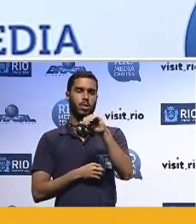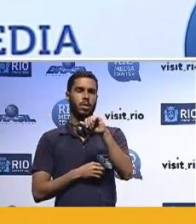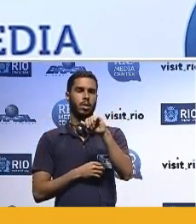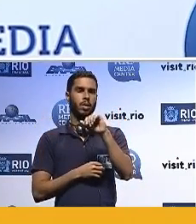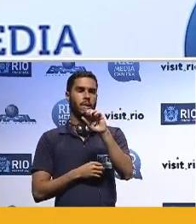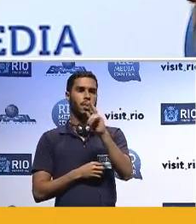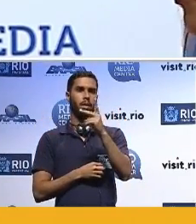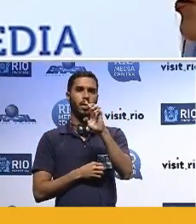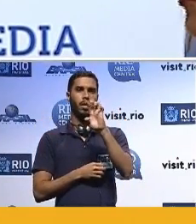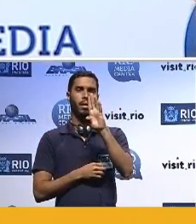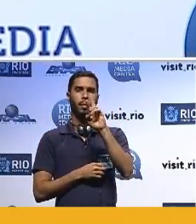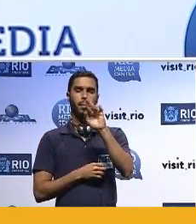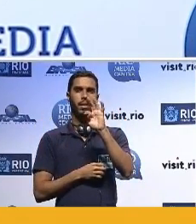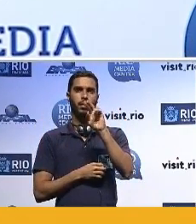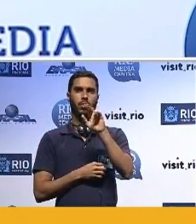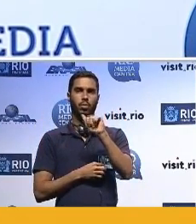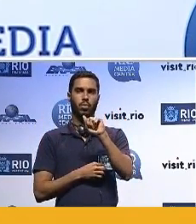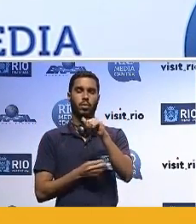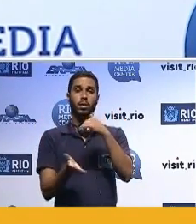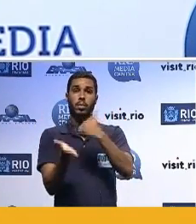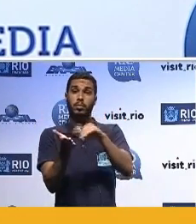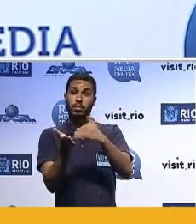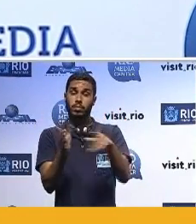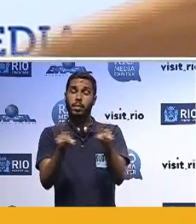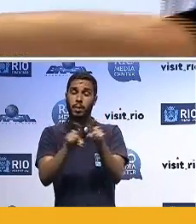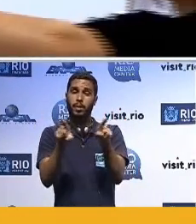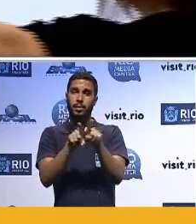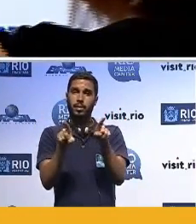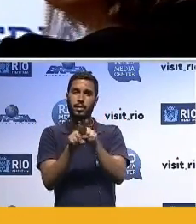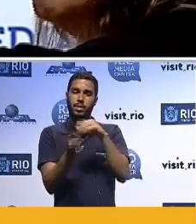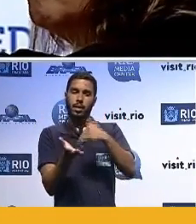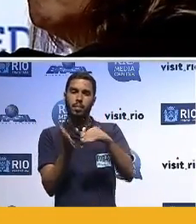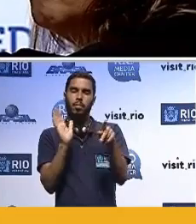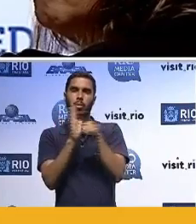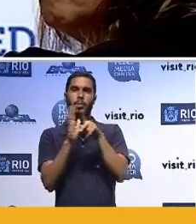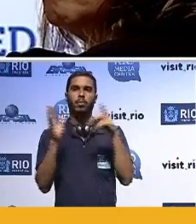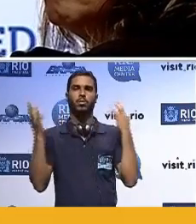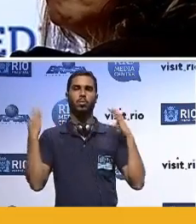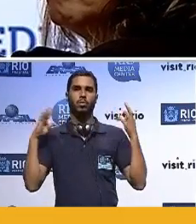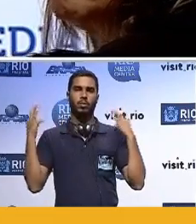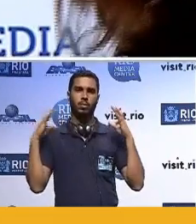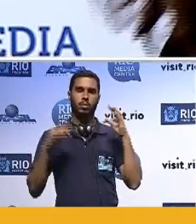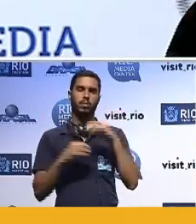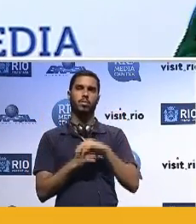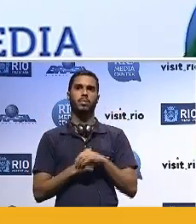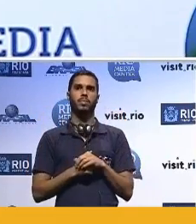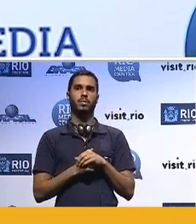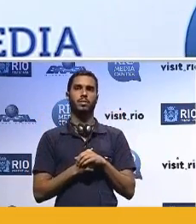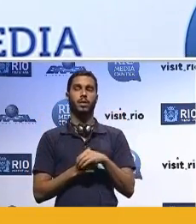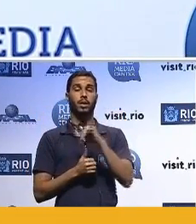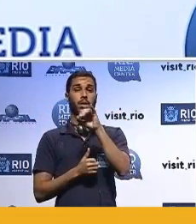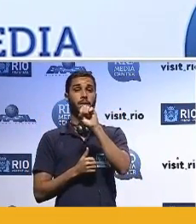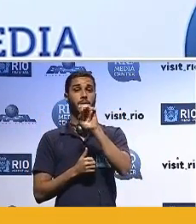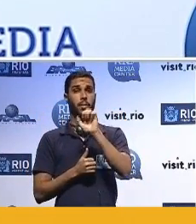ao nosso secretário de Turismo do Rio de Janeiro, o Nilo Félix, a